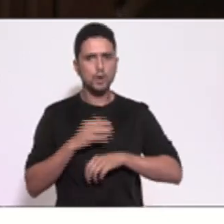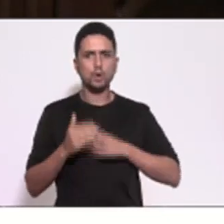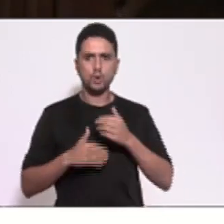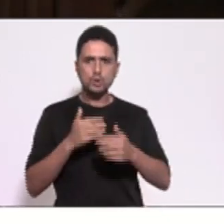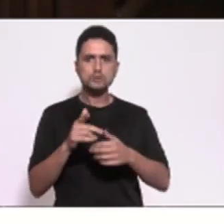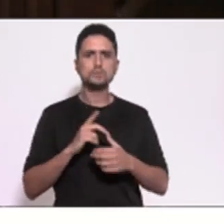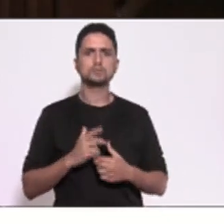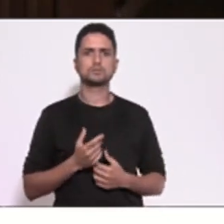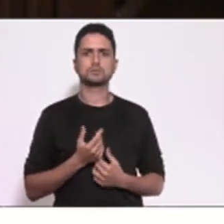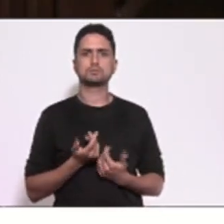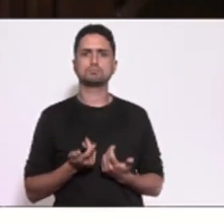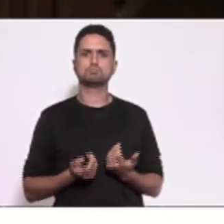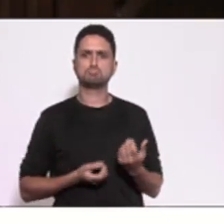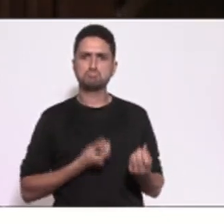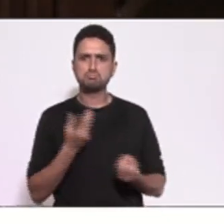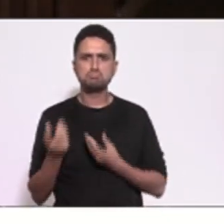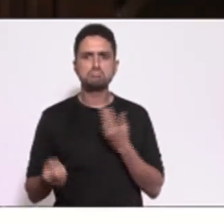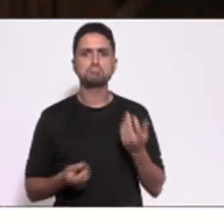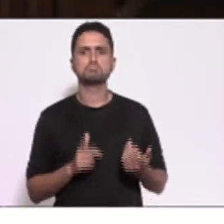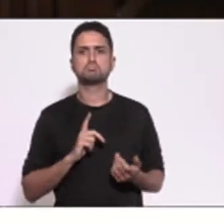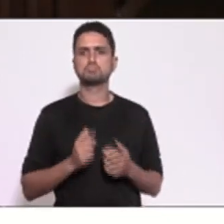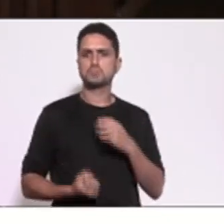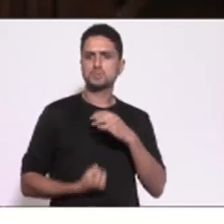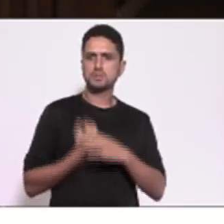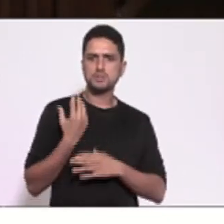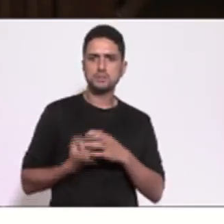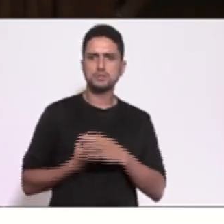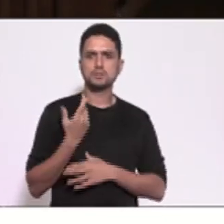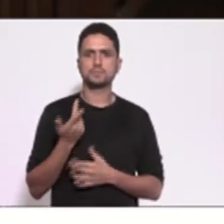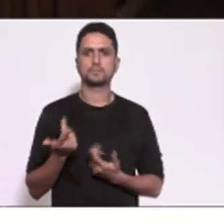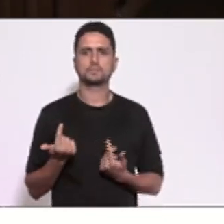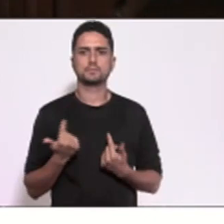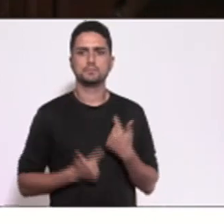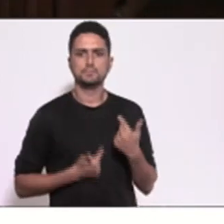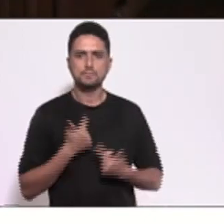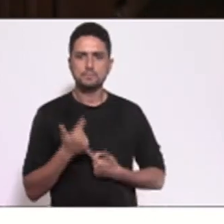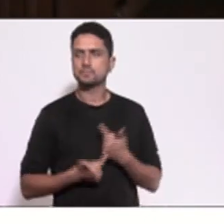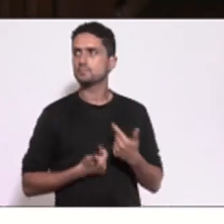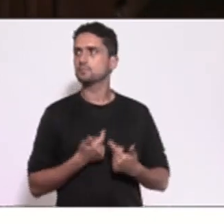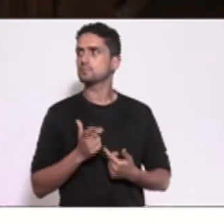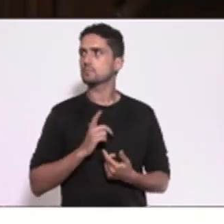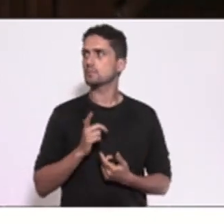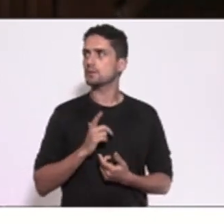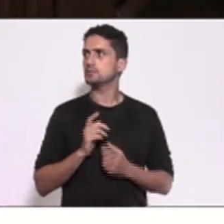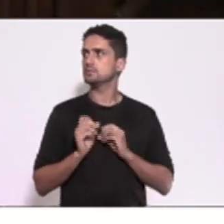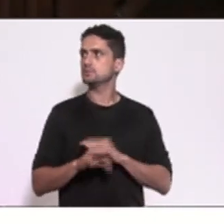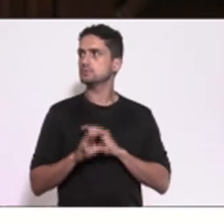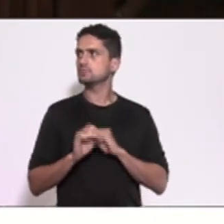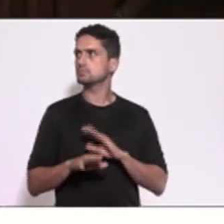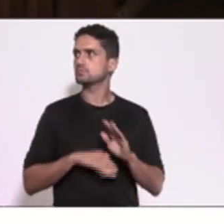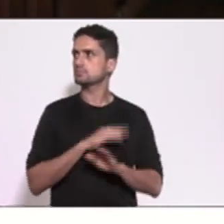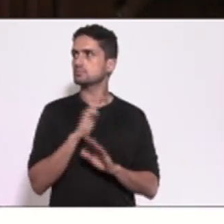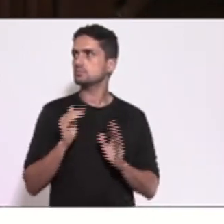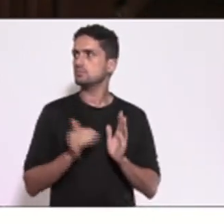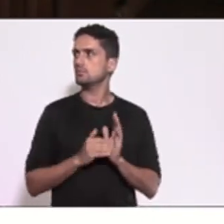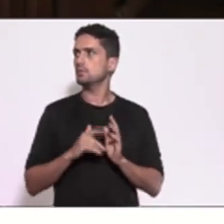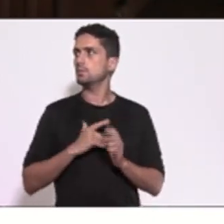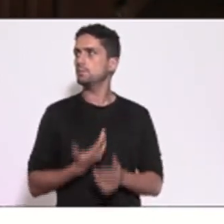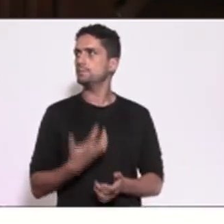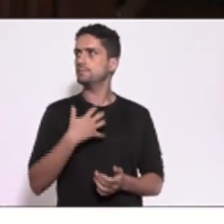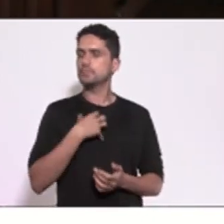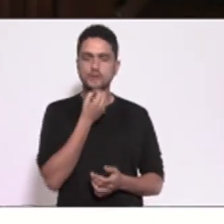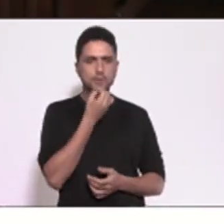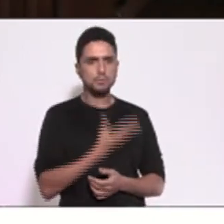instituintes, inovadoras, criativas, trabalhando com o conceito de educação integral de maneira